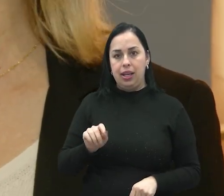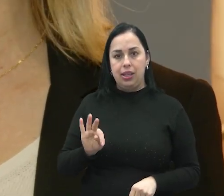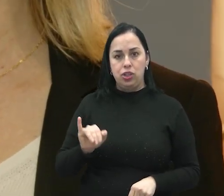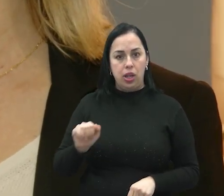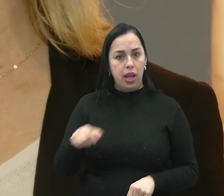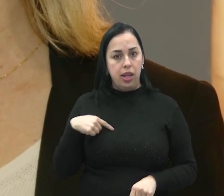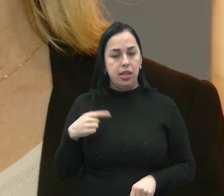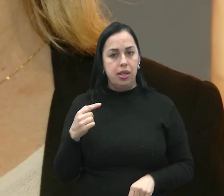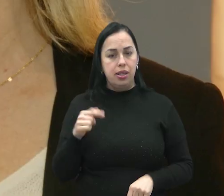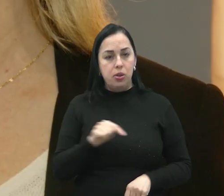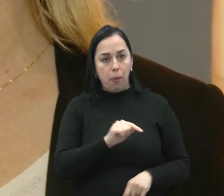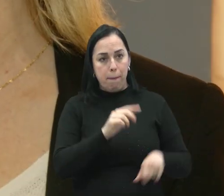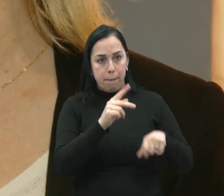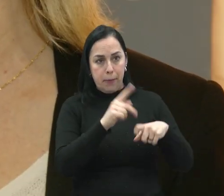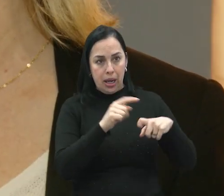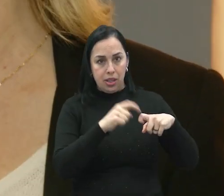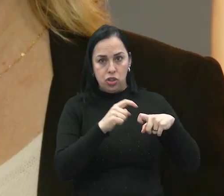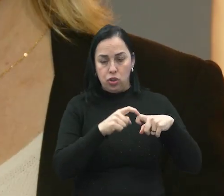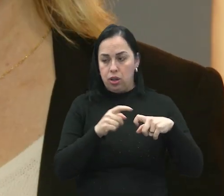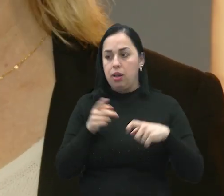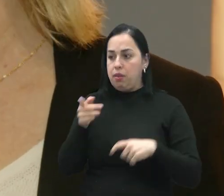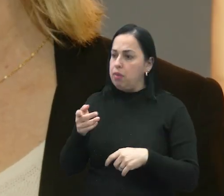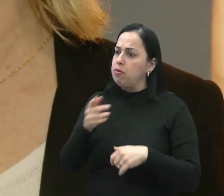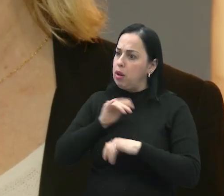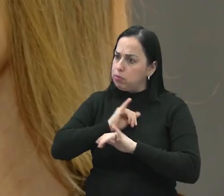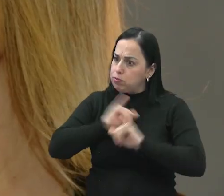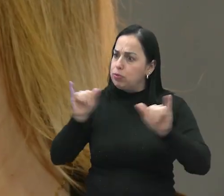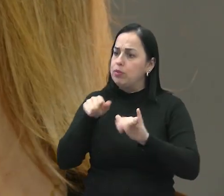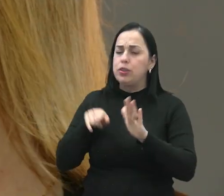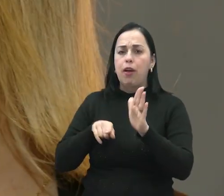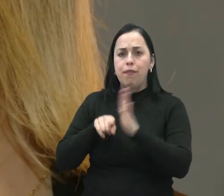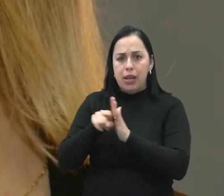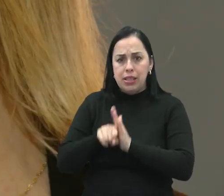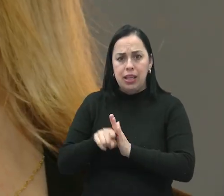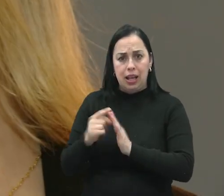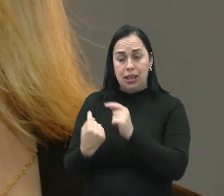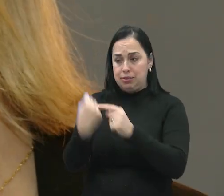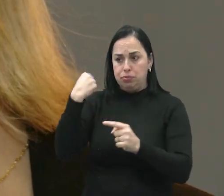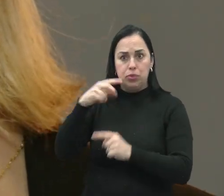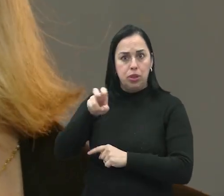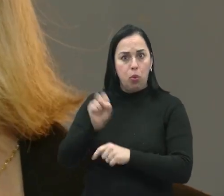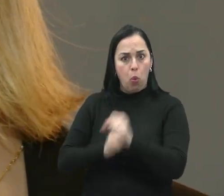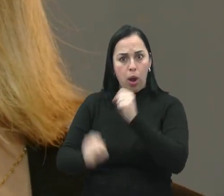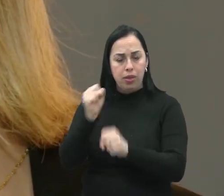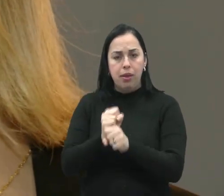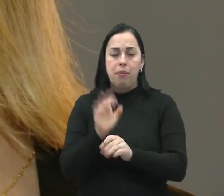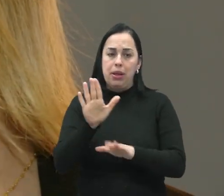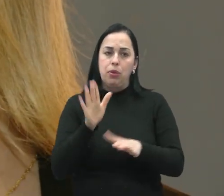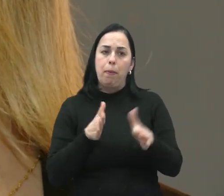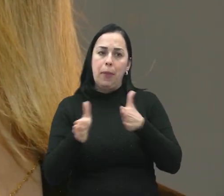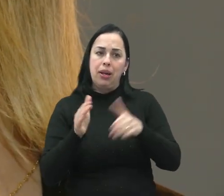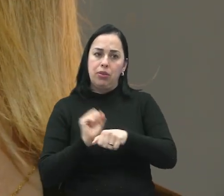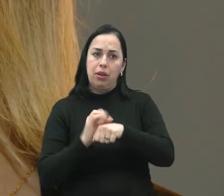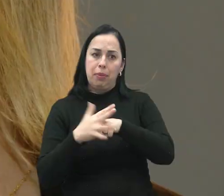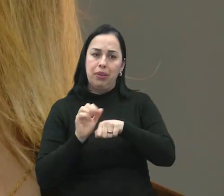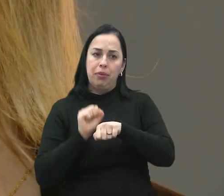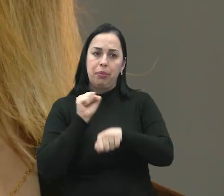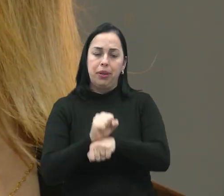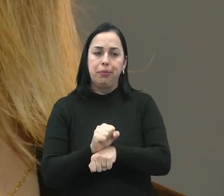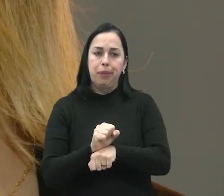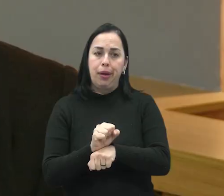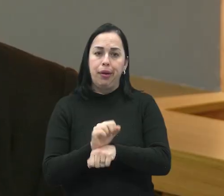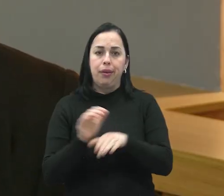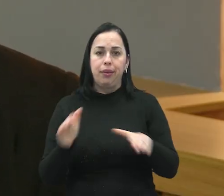Ela recebeu a recomendação médica para fazer a colonoscopia há 5 anos, mas com a pandemia acabou adiando